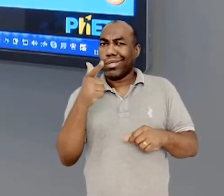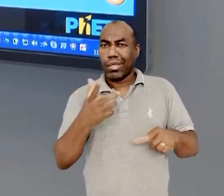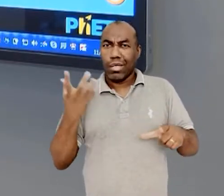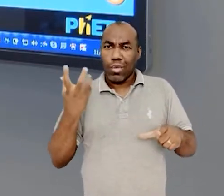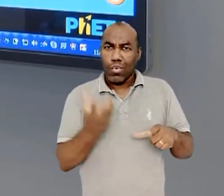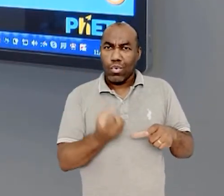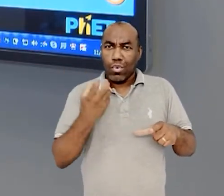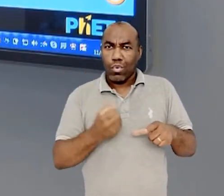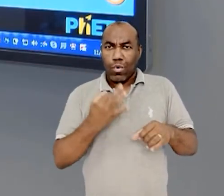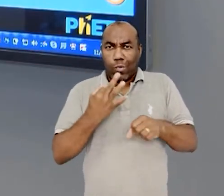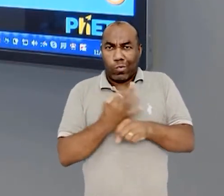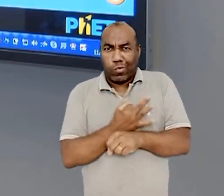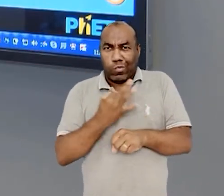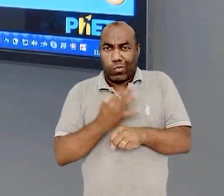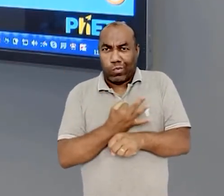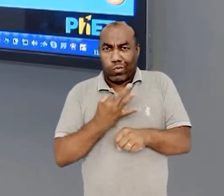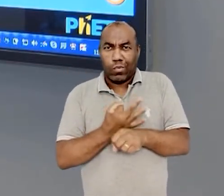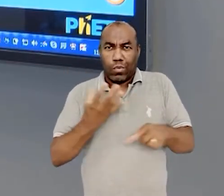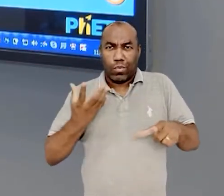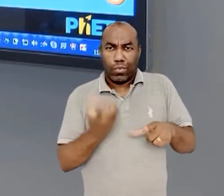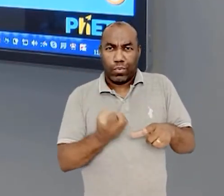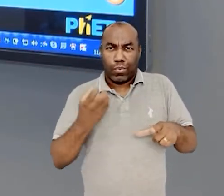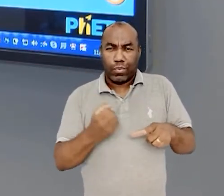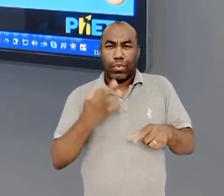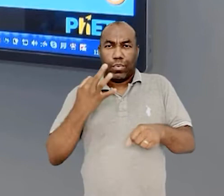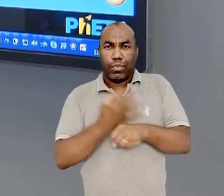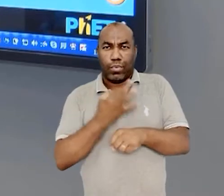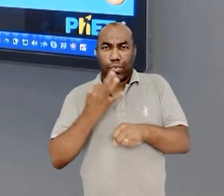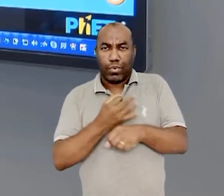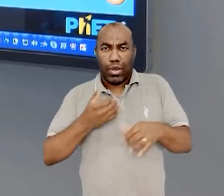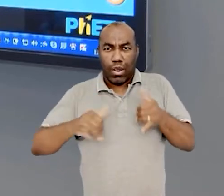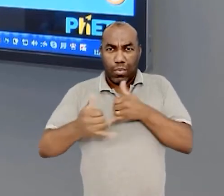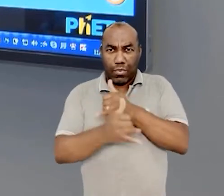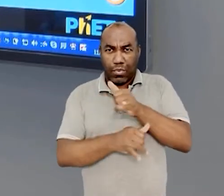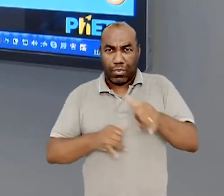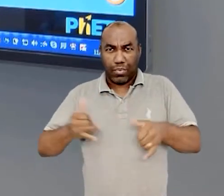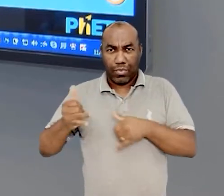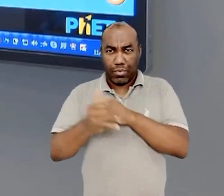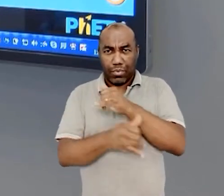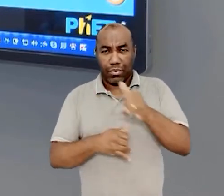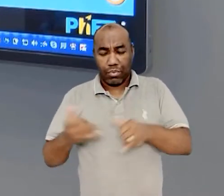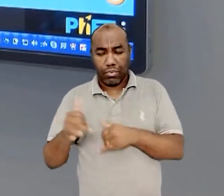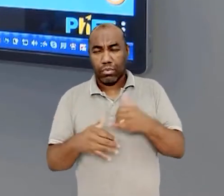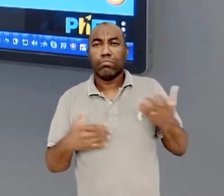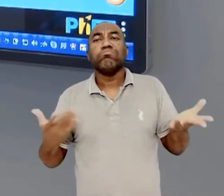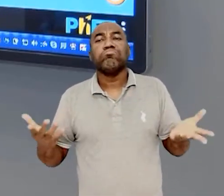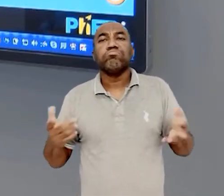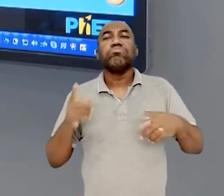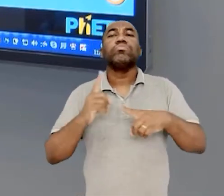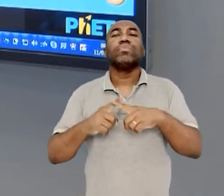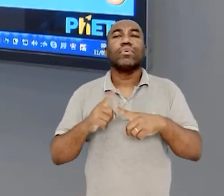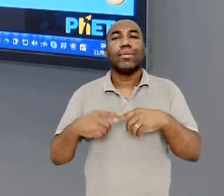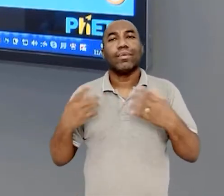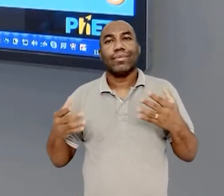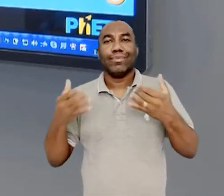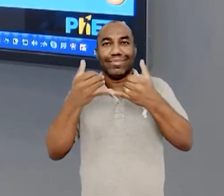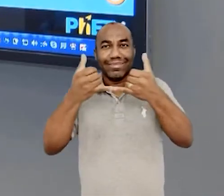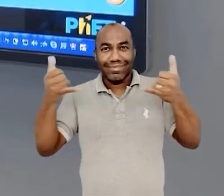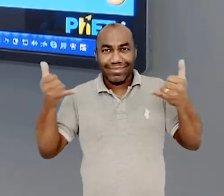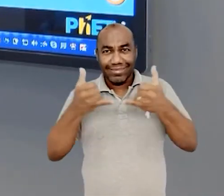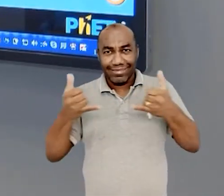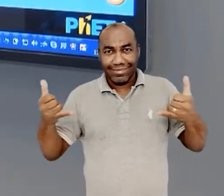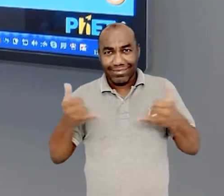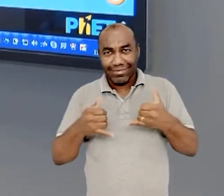elétrons encontram ao passar dentro do condutor. O condutor é um metal. E um bom exemplo